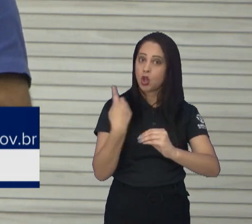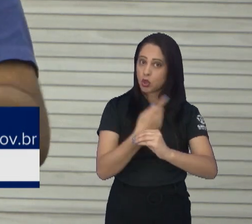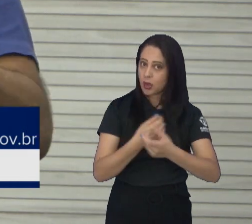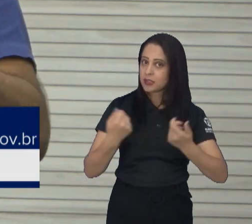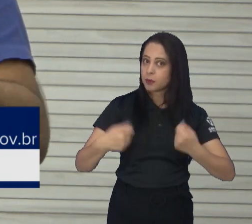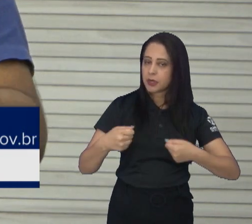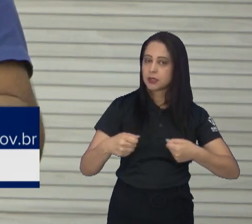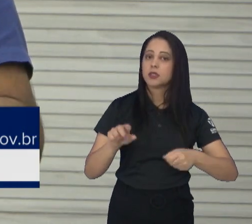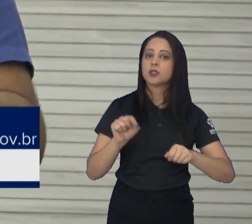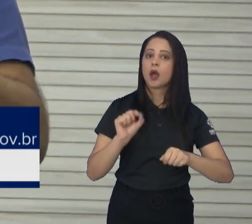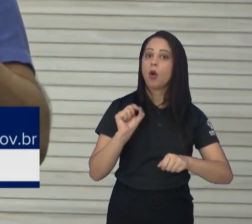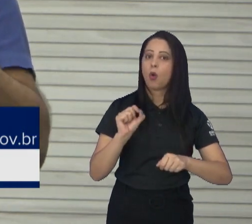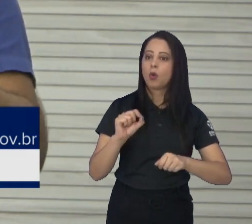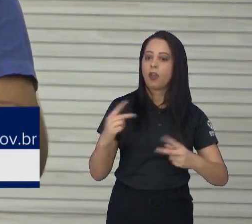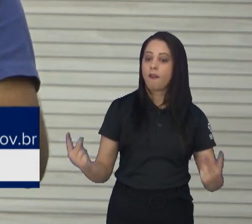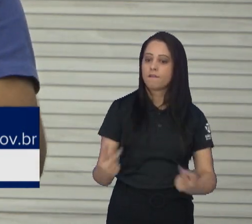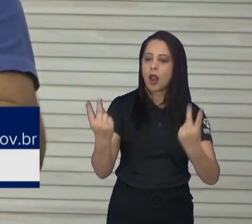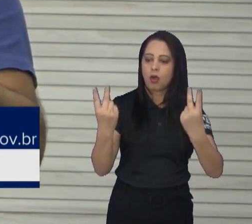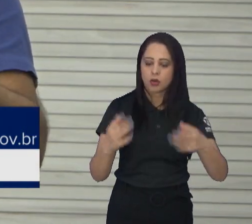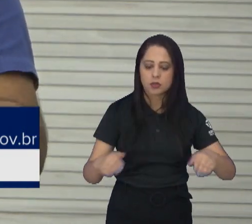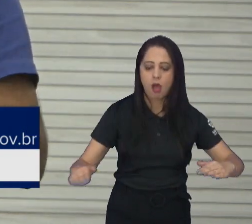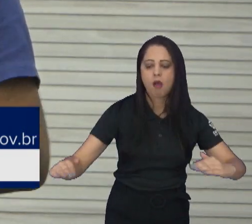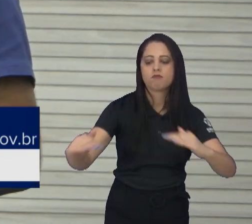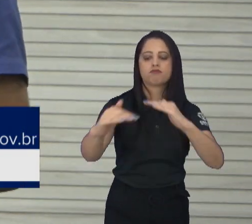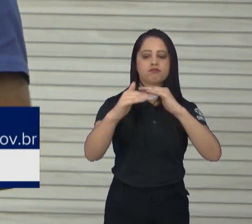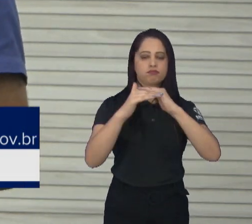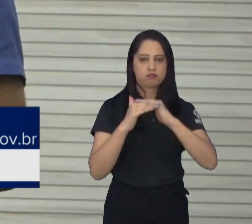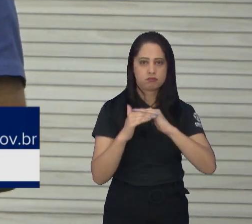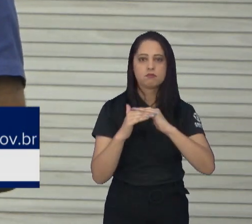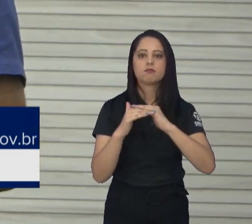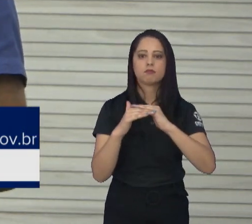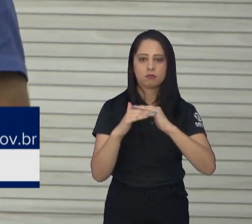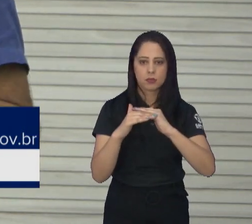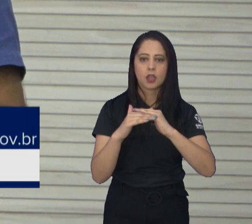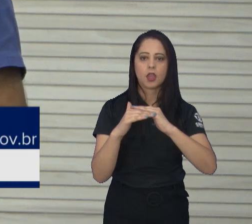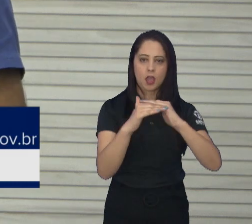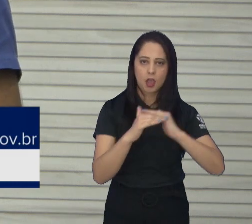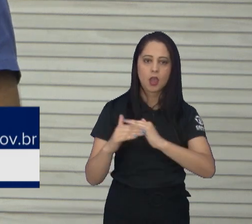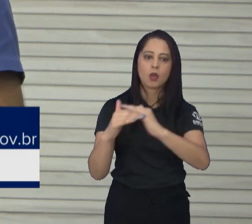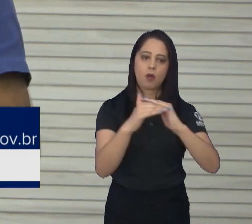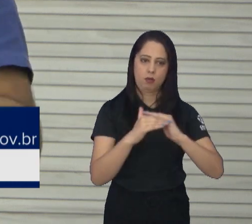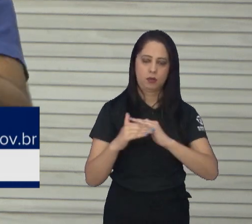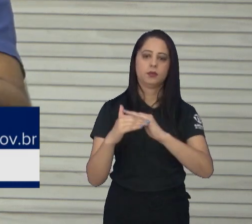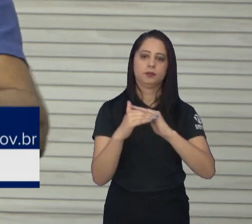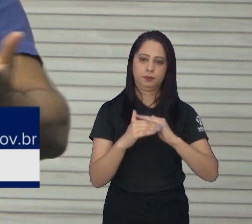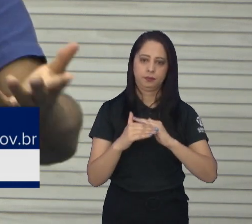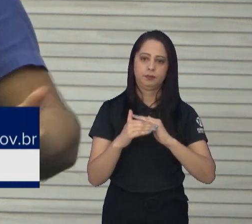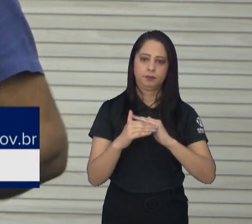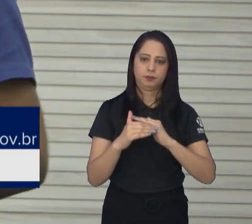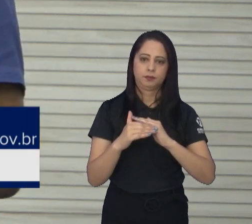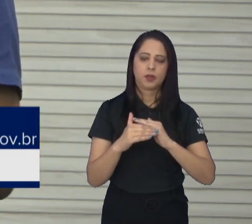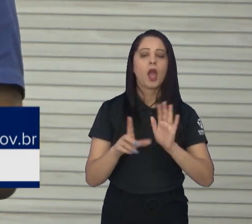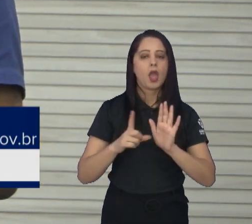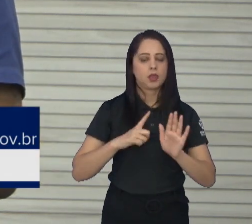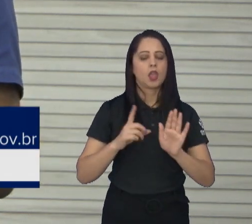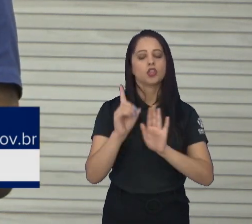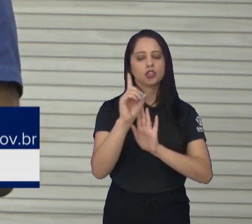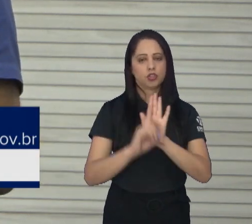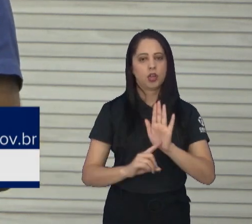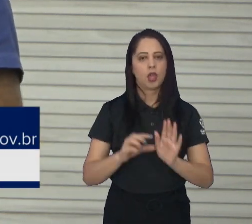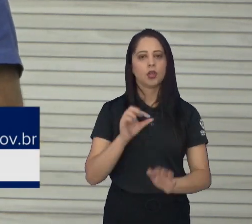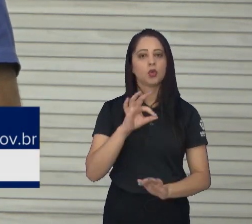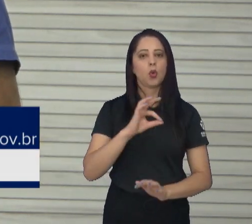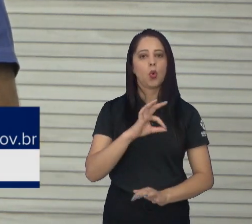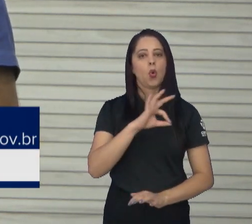assim, valorizar o professor que está aí com menos tempo e ele tem direito a esse piso